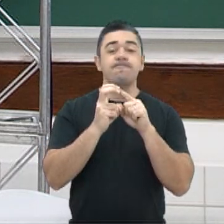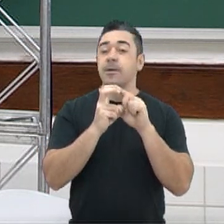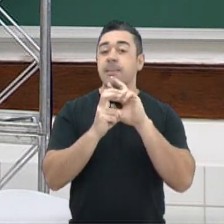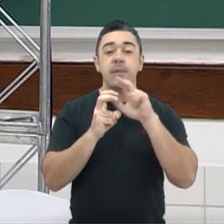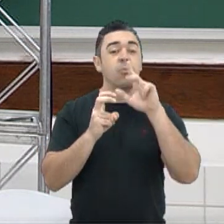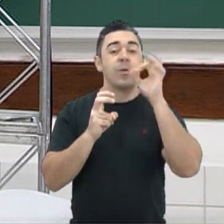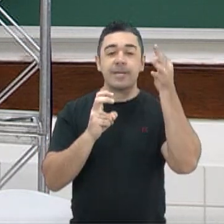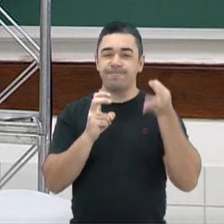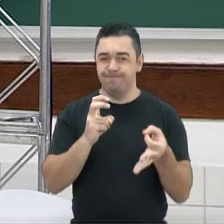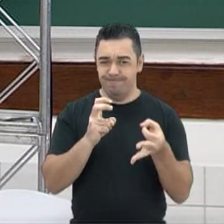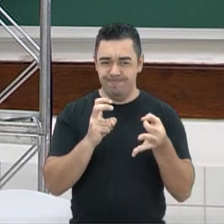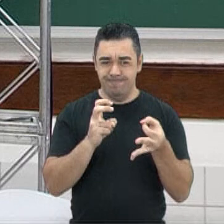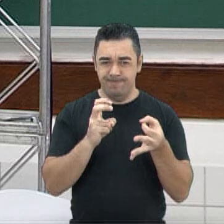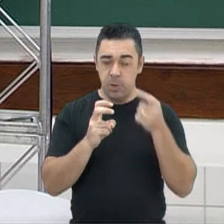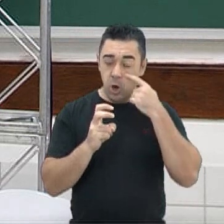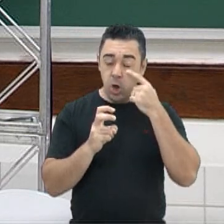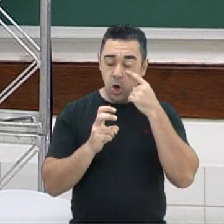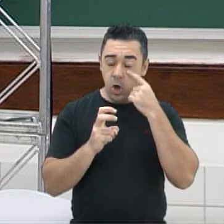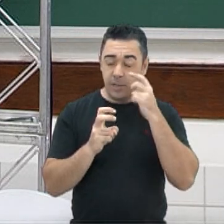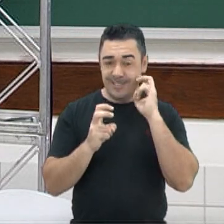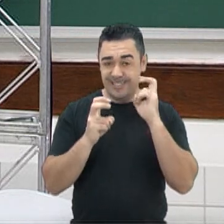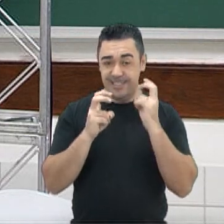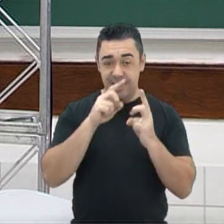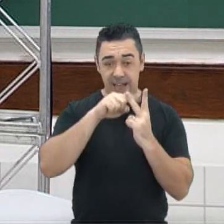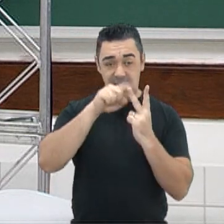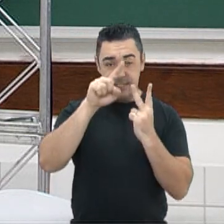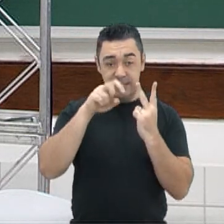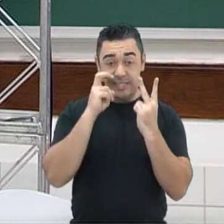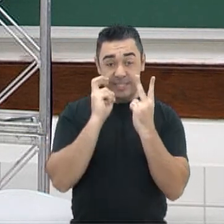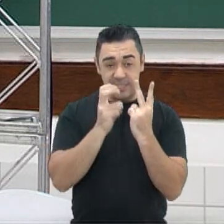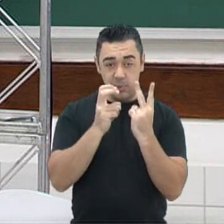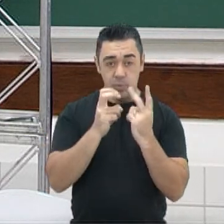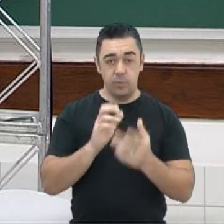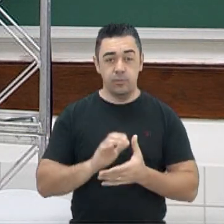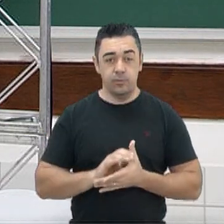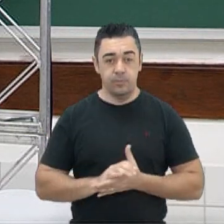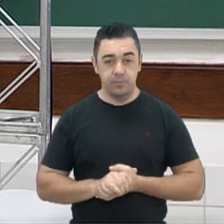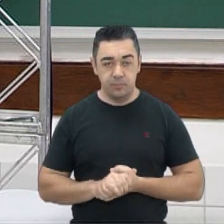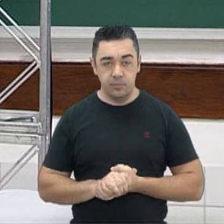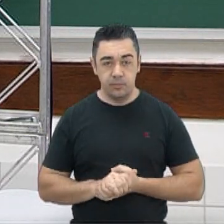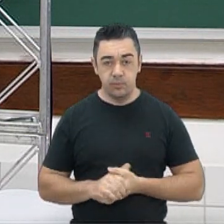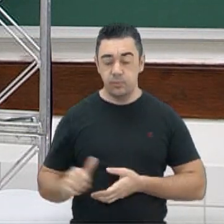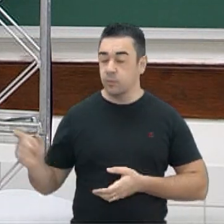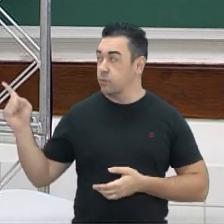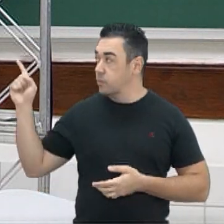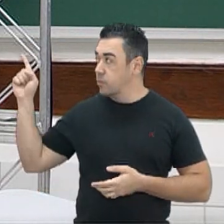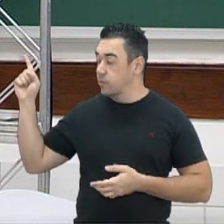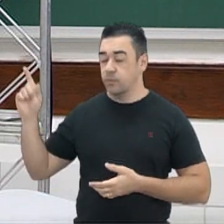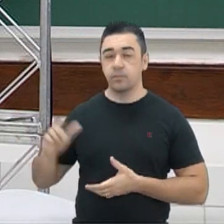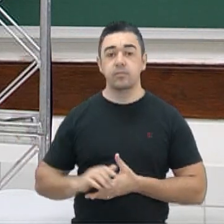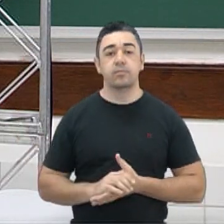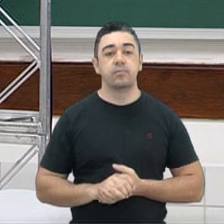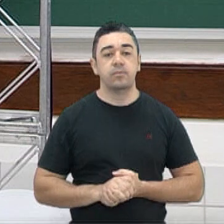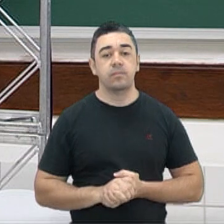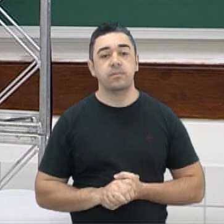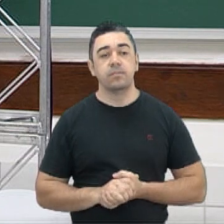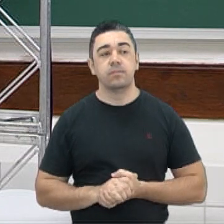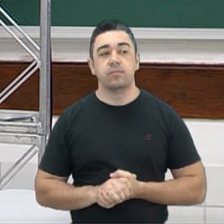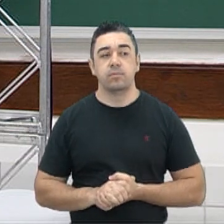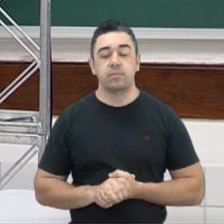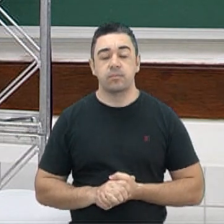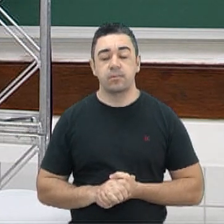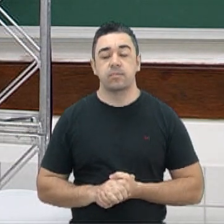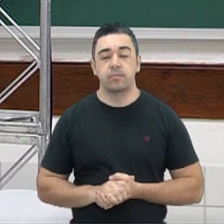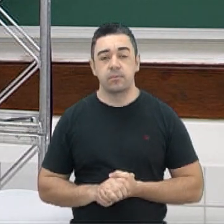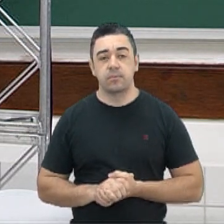exatas, tá? Aqui eu tenho raiz quadrada de 5. Raiz quadrada de 5. Bom,